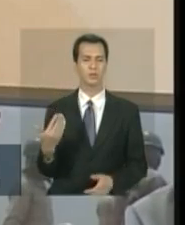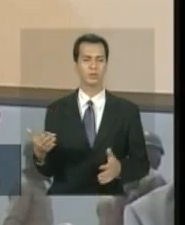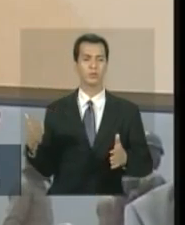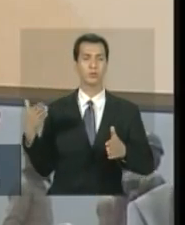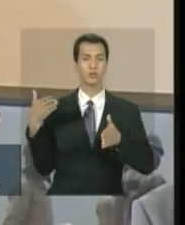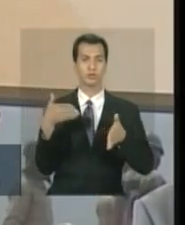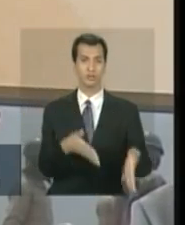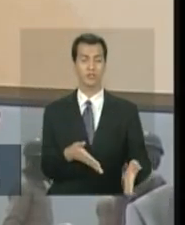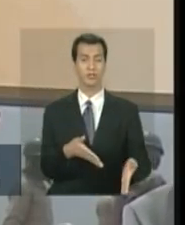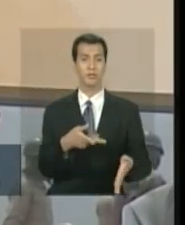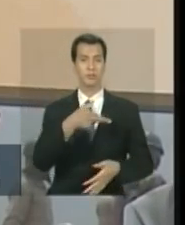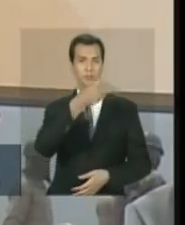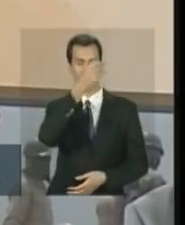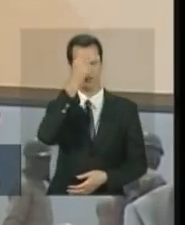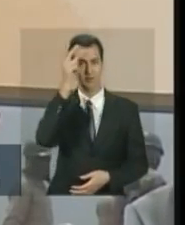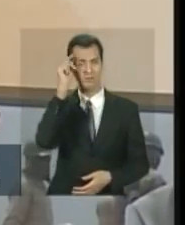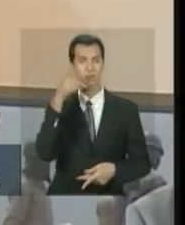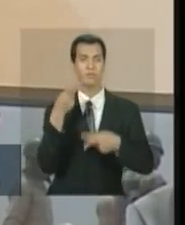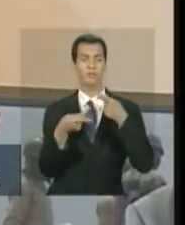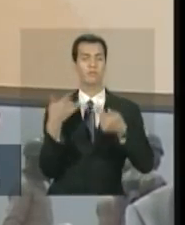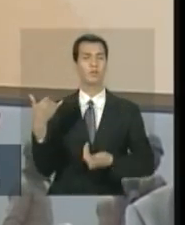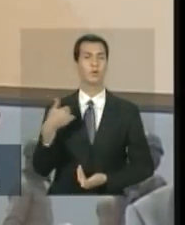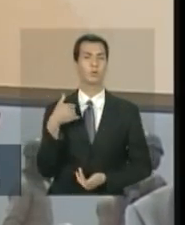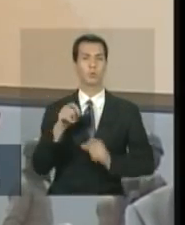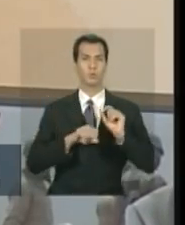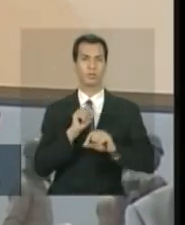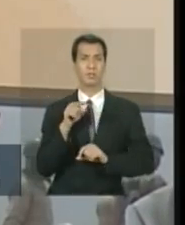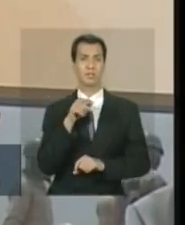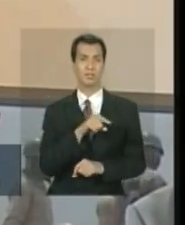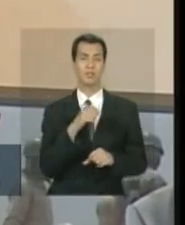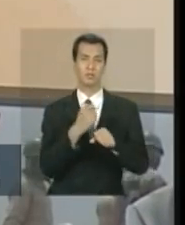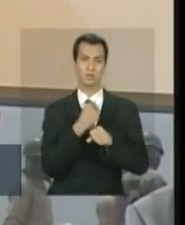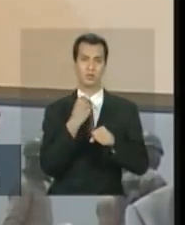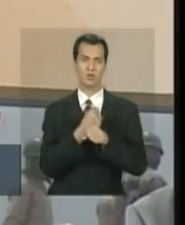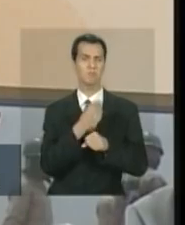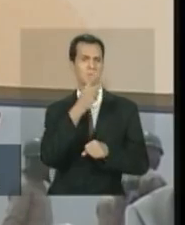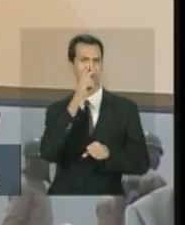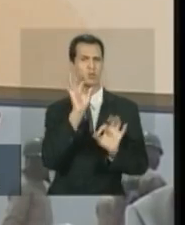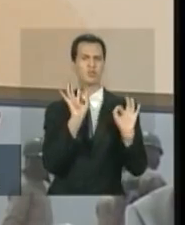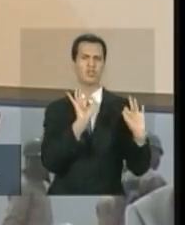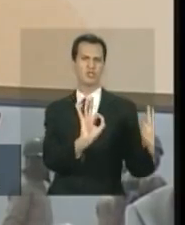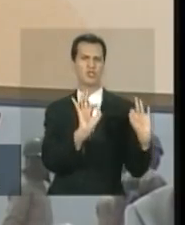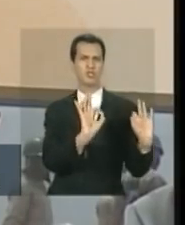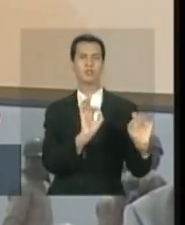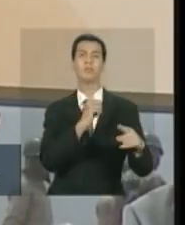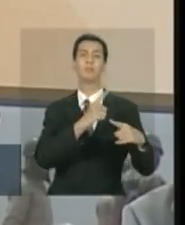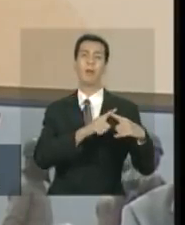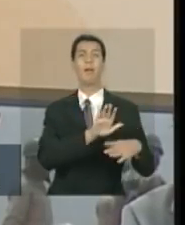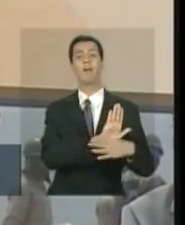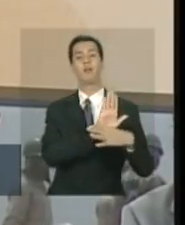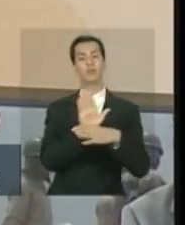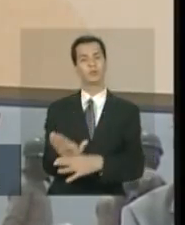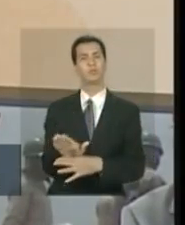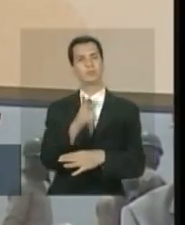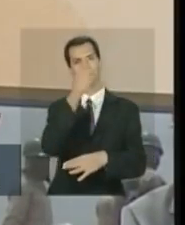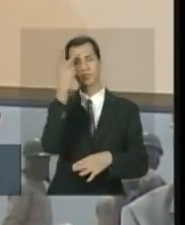uma obra de rico para todos os pobres de Camaçari.